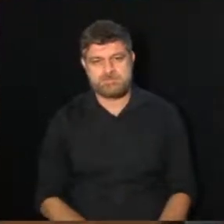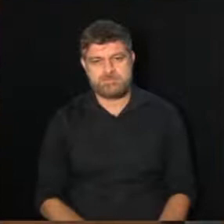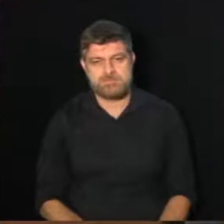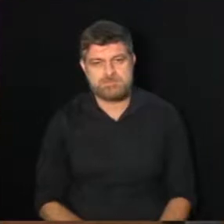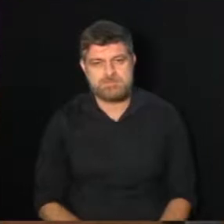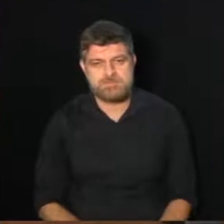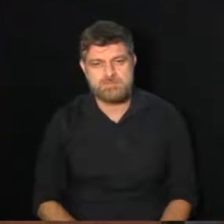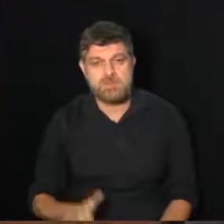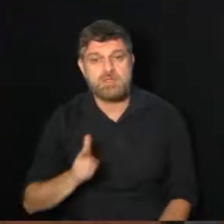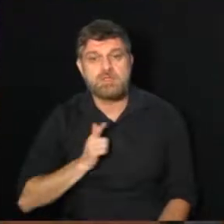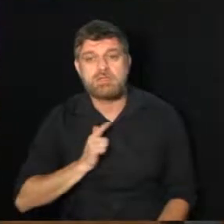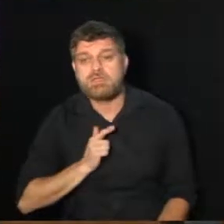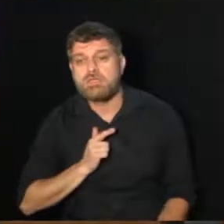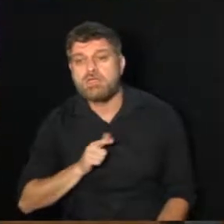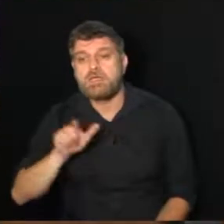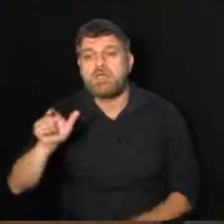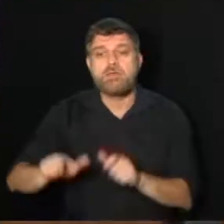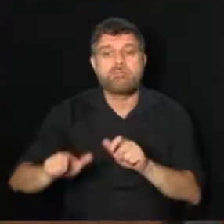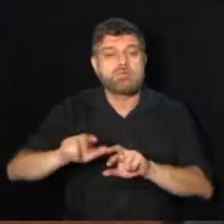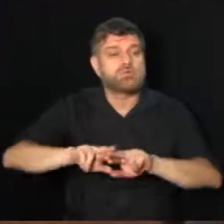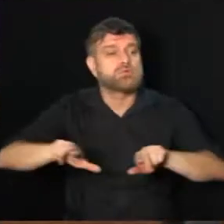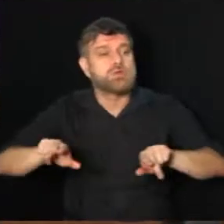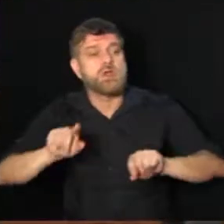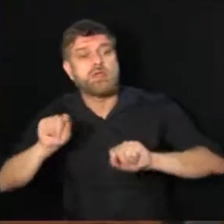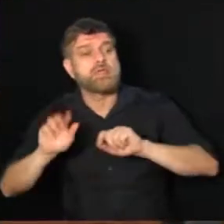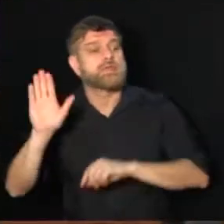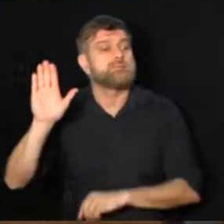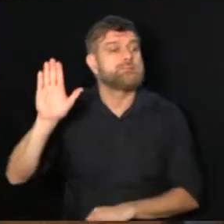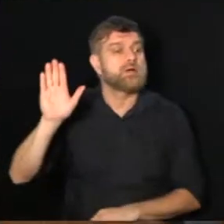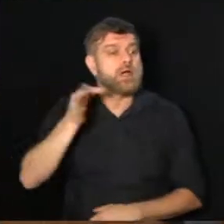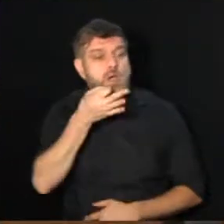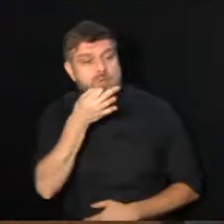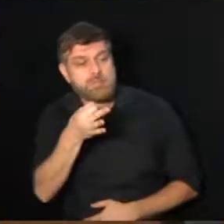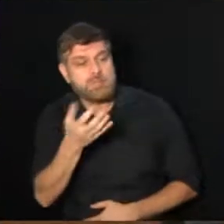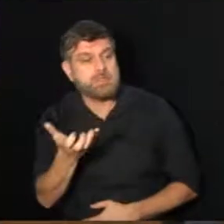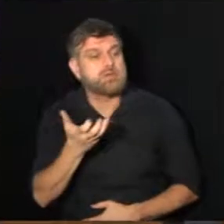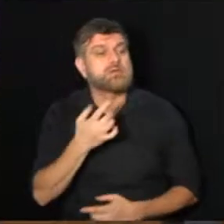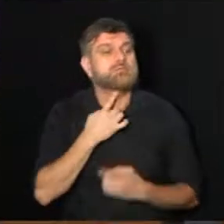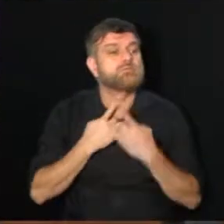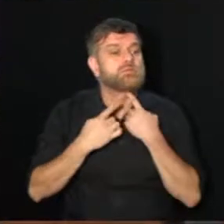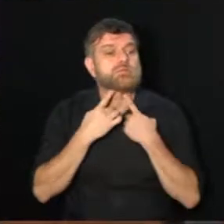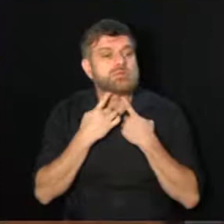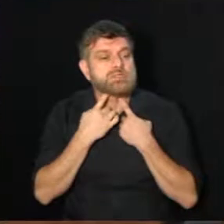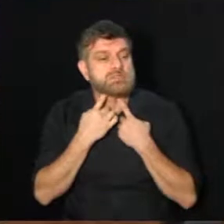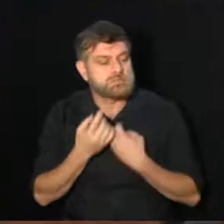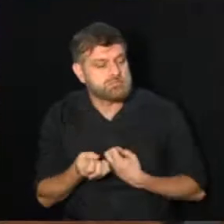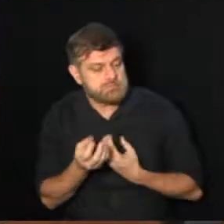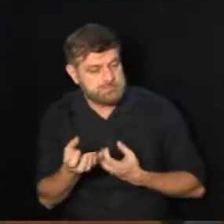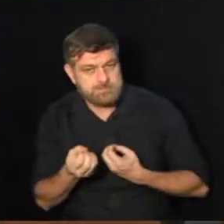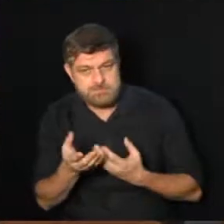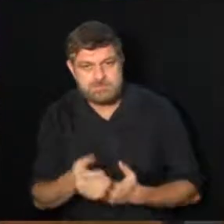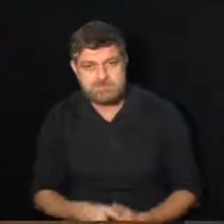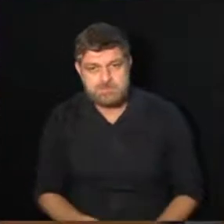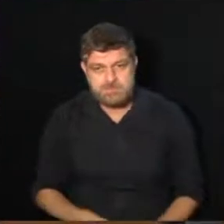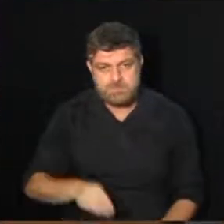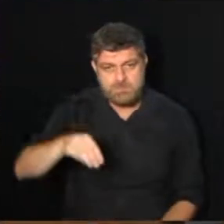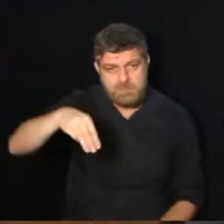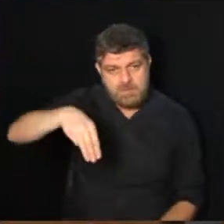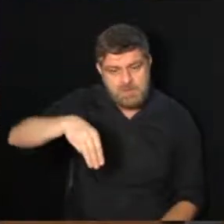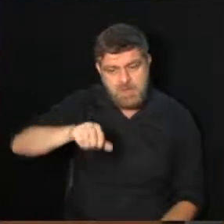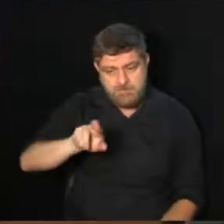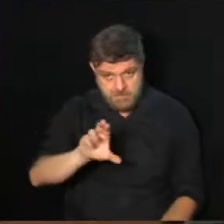Eu convido mais alguém, caso queira fazer uso. O Mário não quer dar uma palavra,